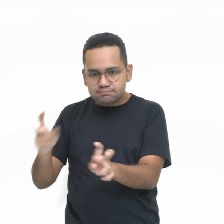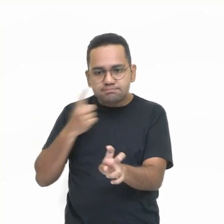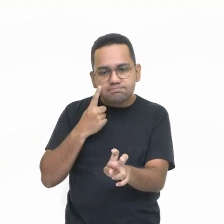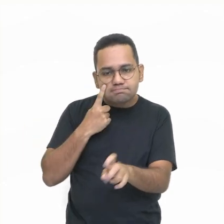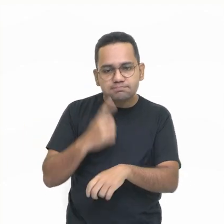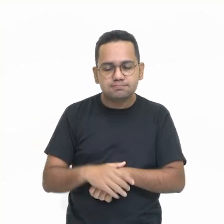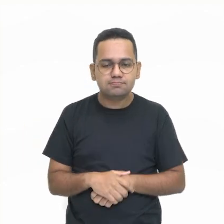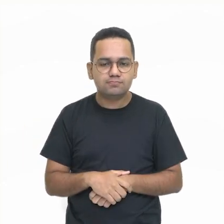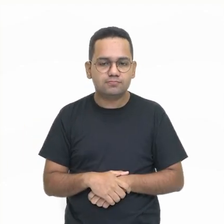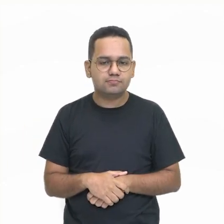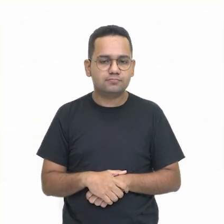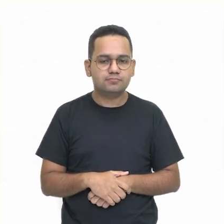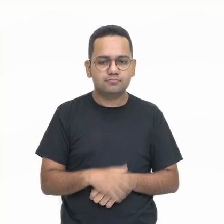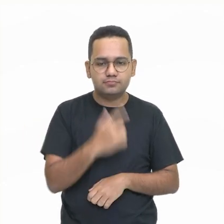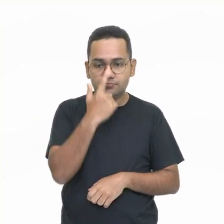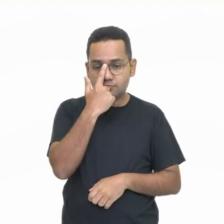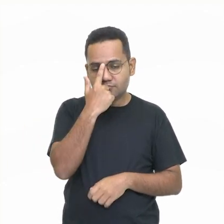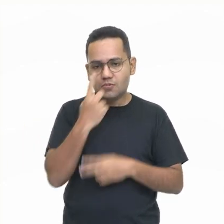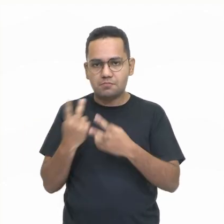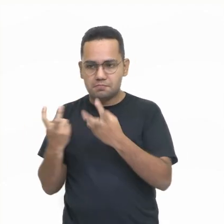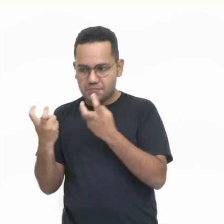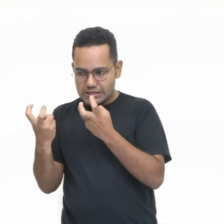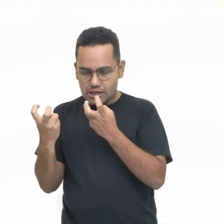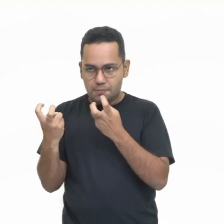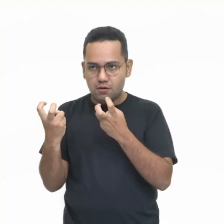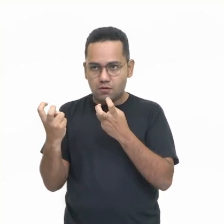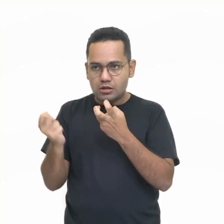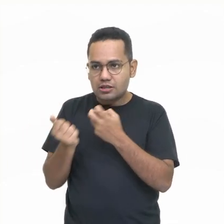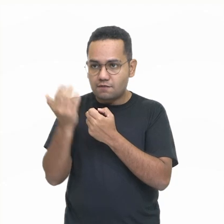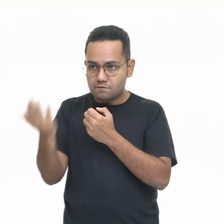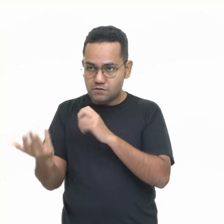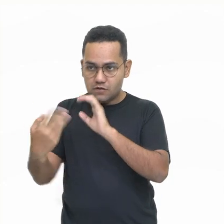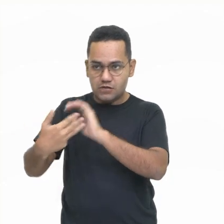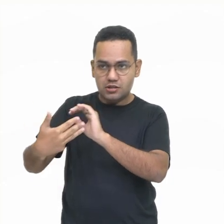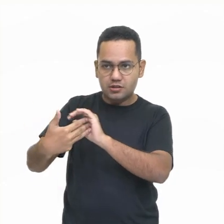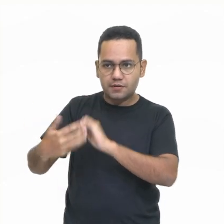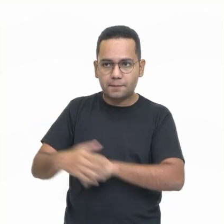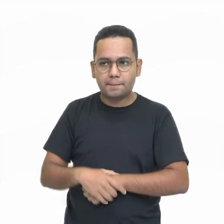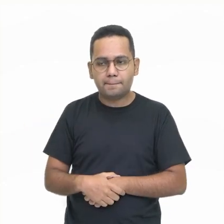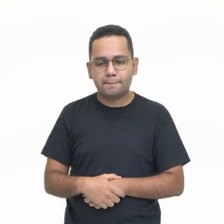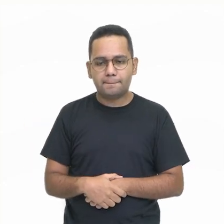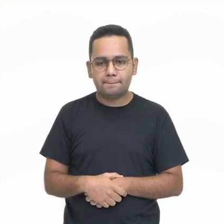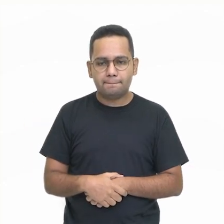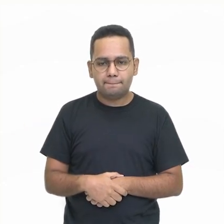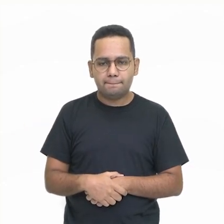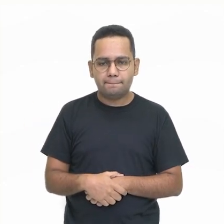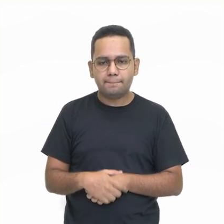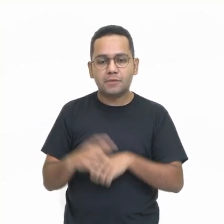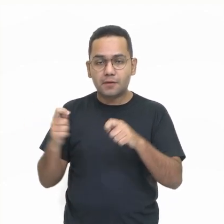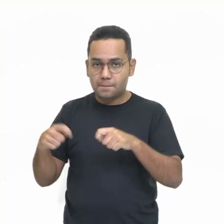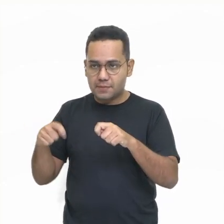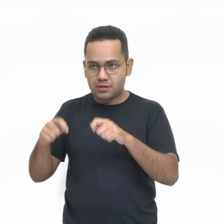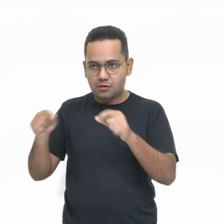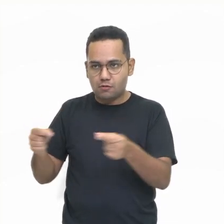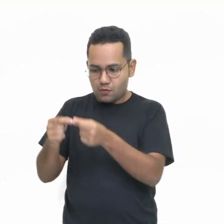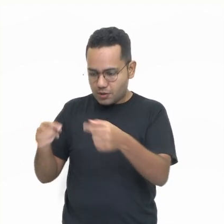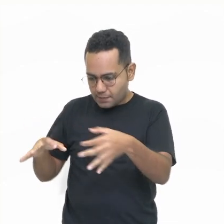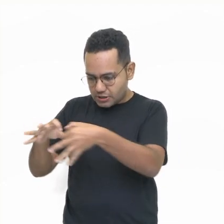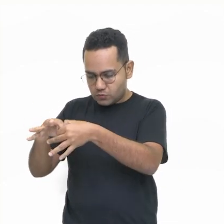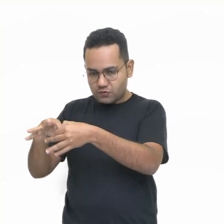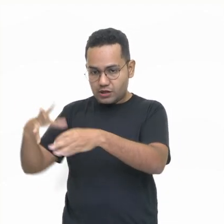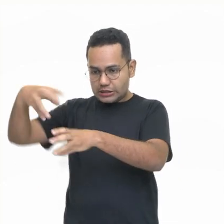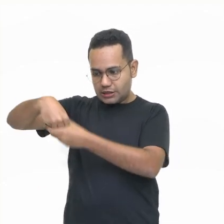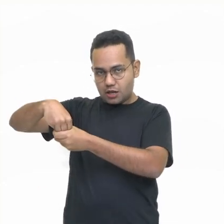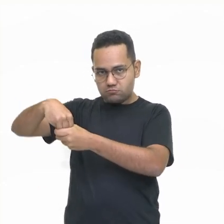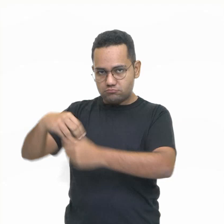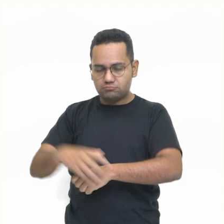vão identificar o que está fora da célula e que precisa ser englobado.